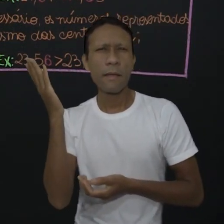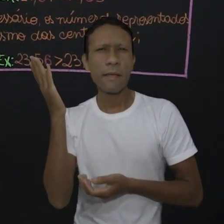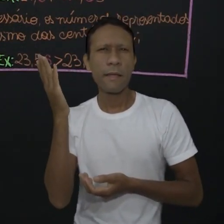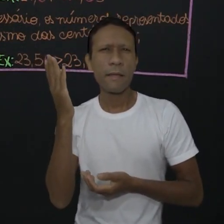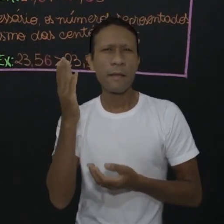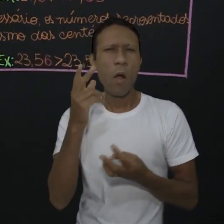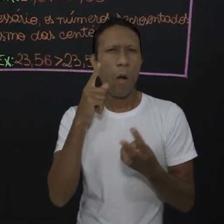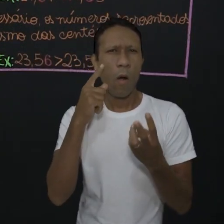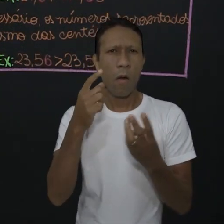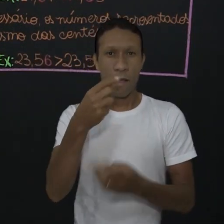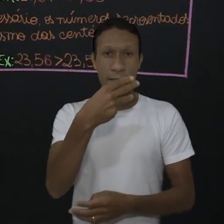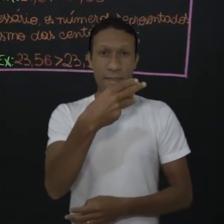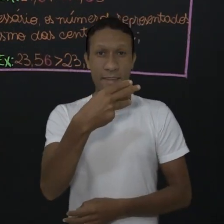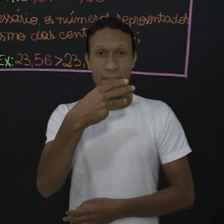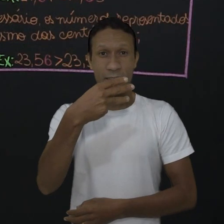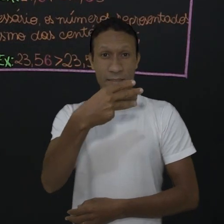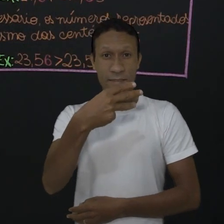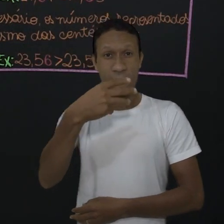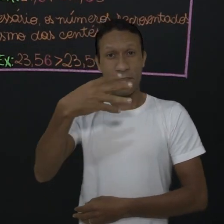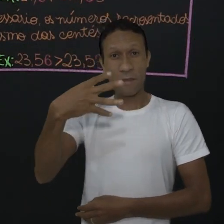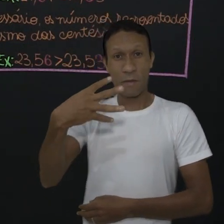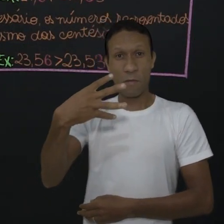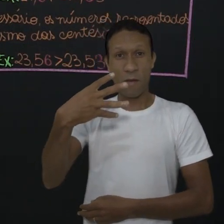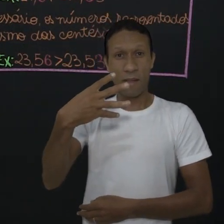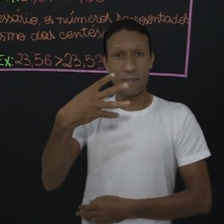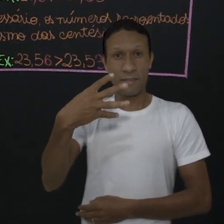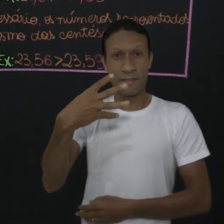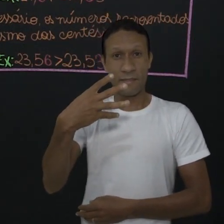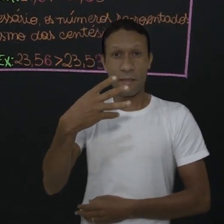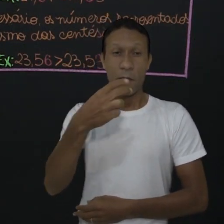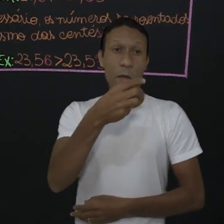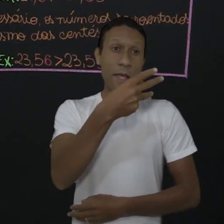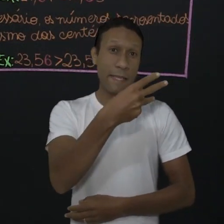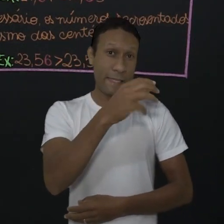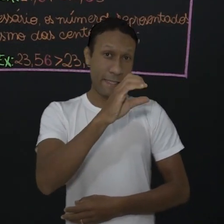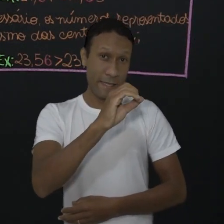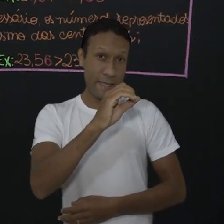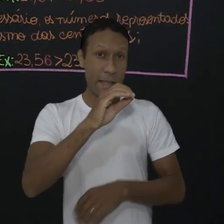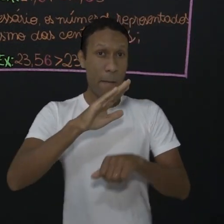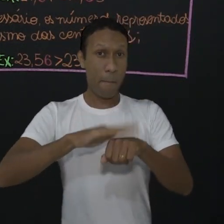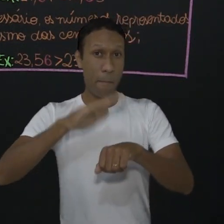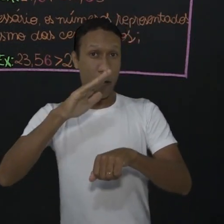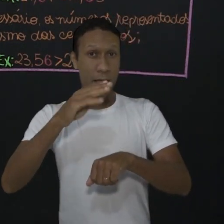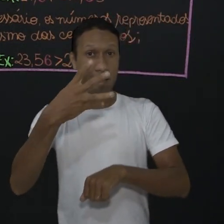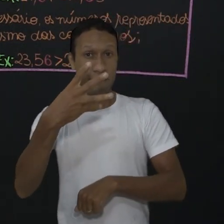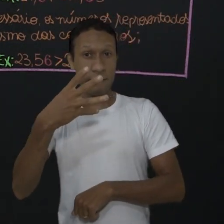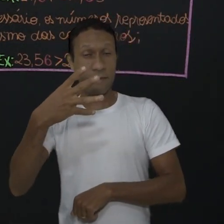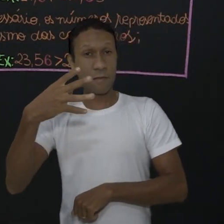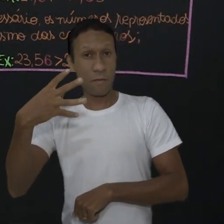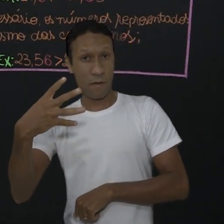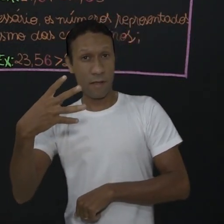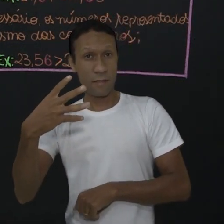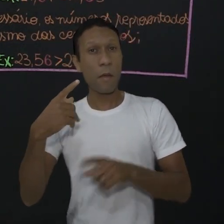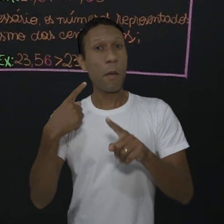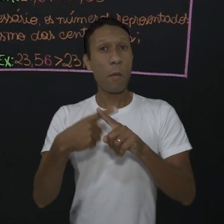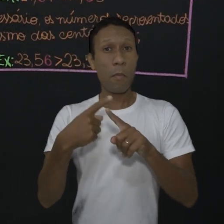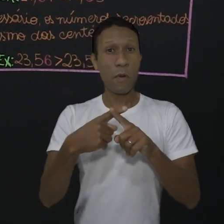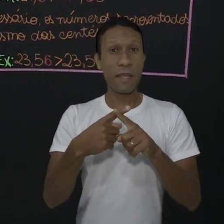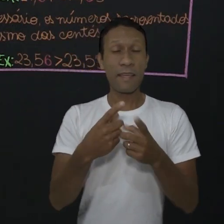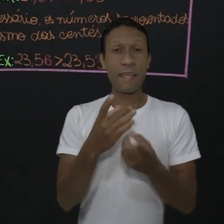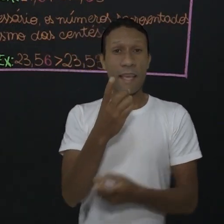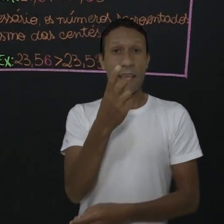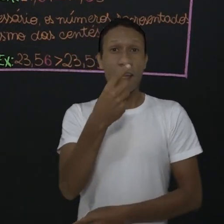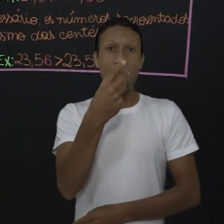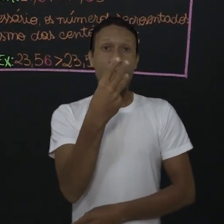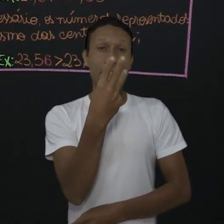número 34. Então, é como se fosse 30 mais 4, onde o 3 equivale